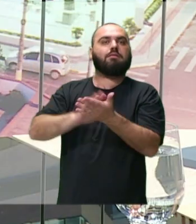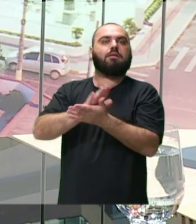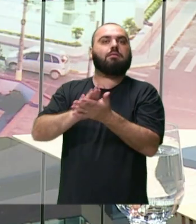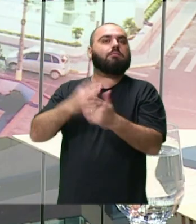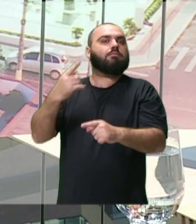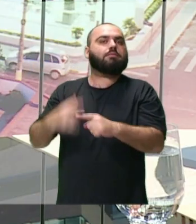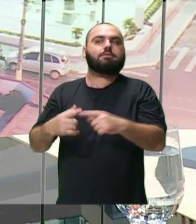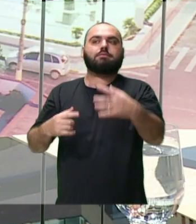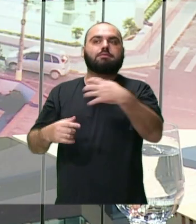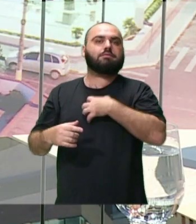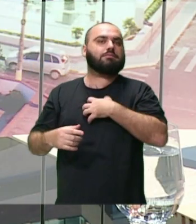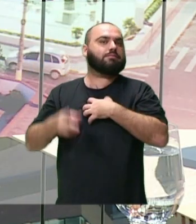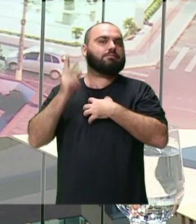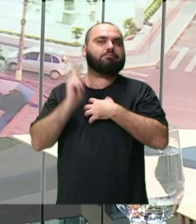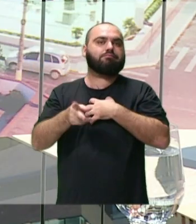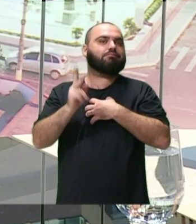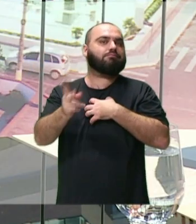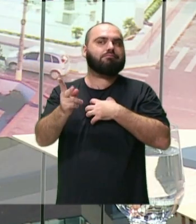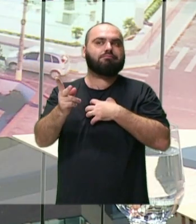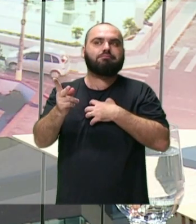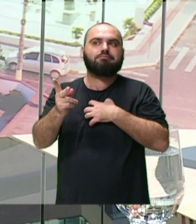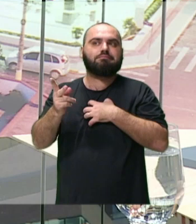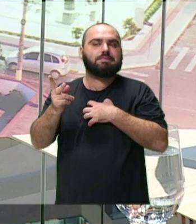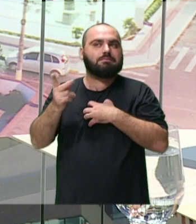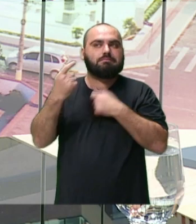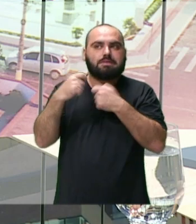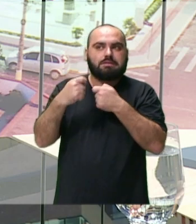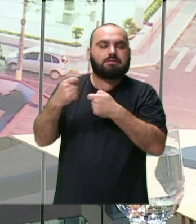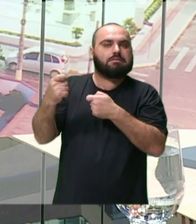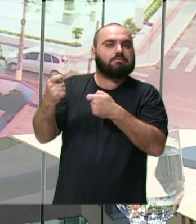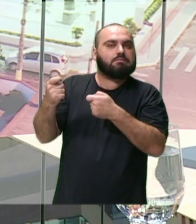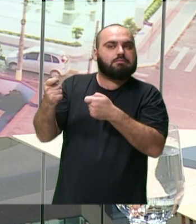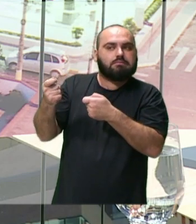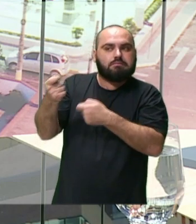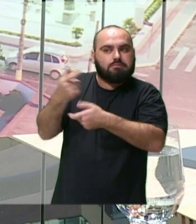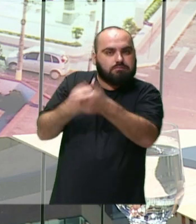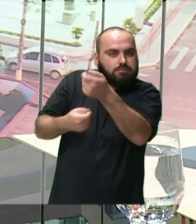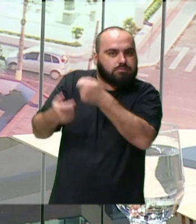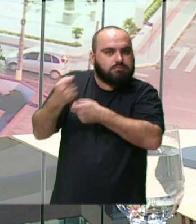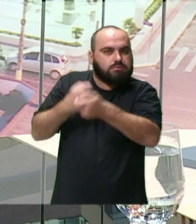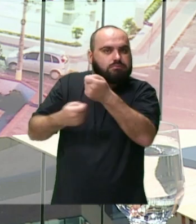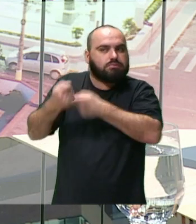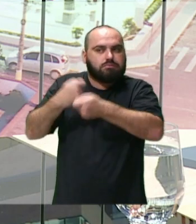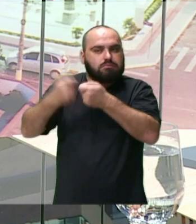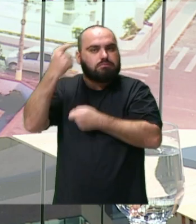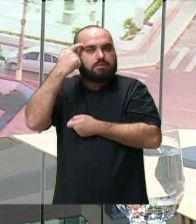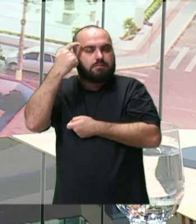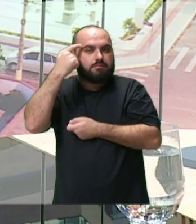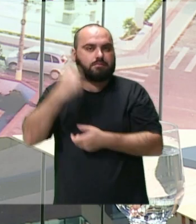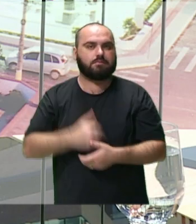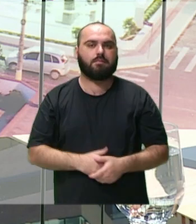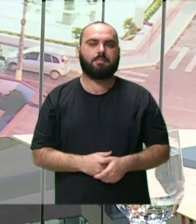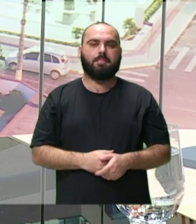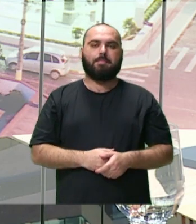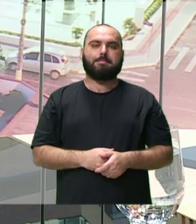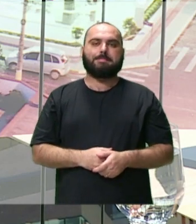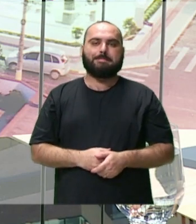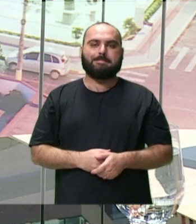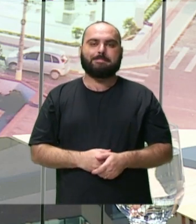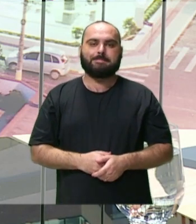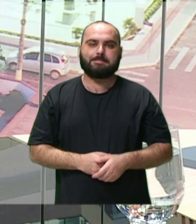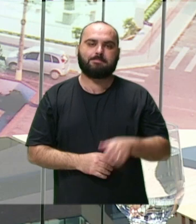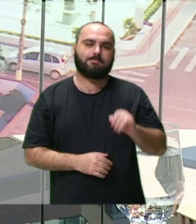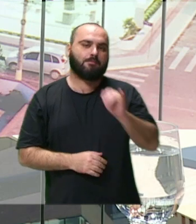compromisso de sempre puxar pautas sobre o assunto. A gente se manifesta quando acontecem atos que atentam